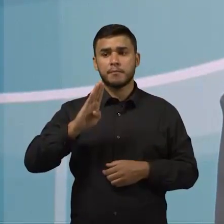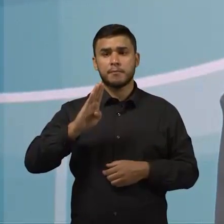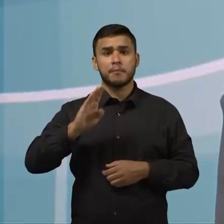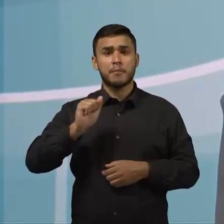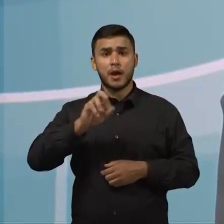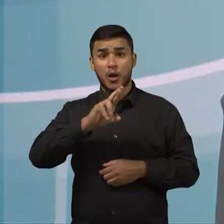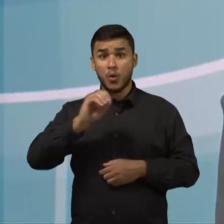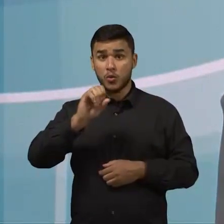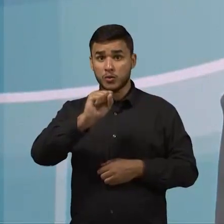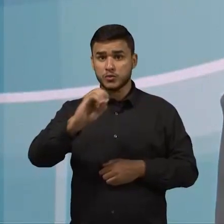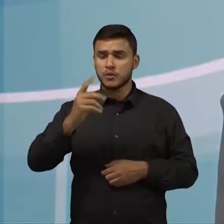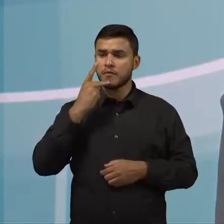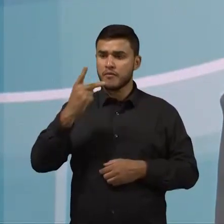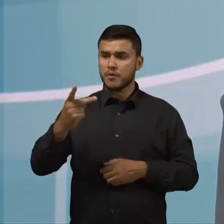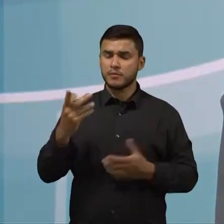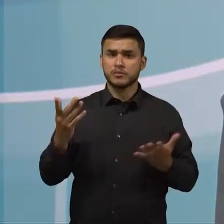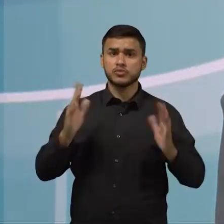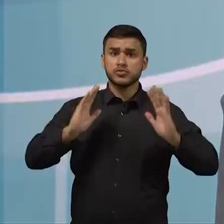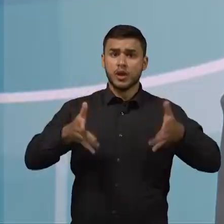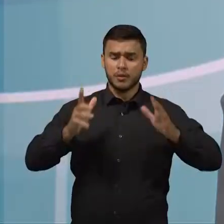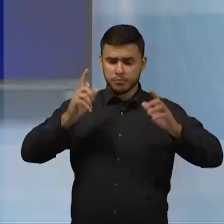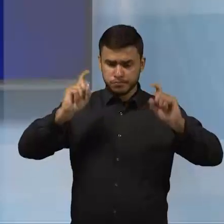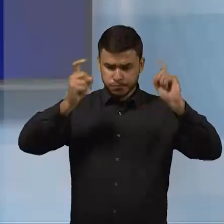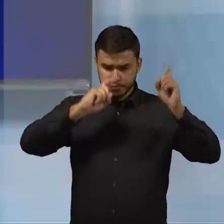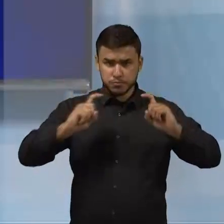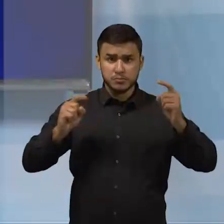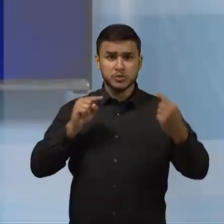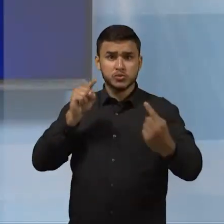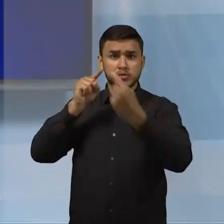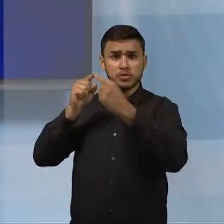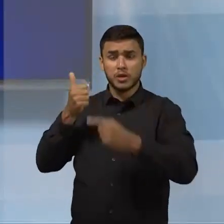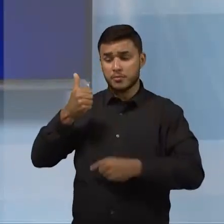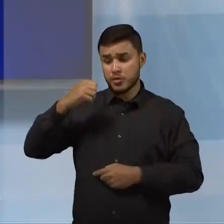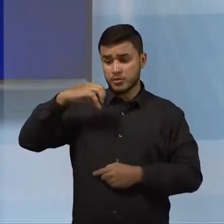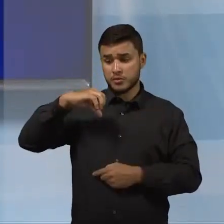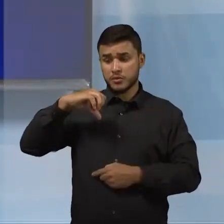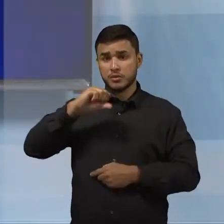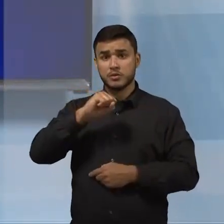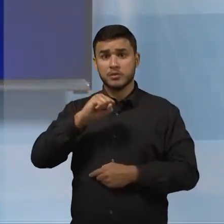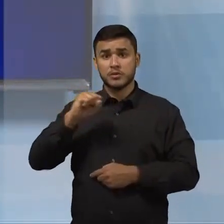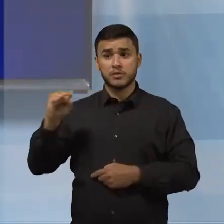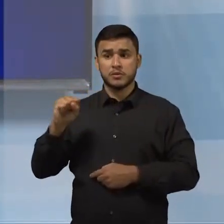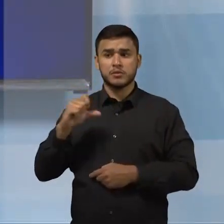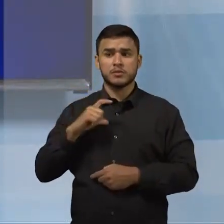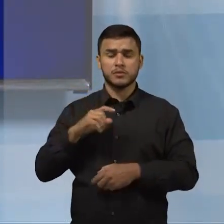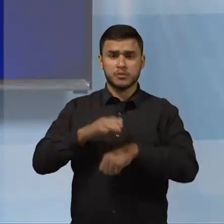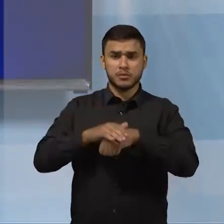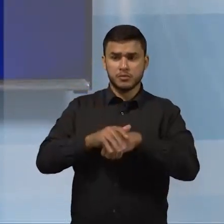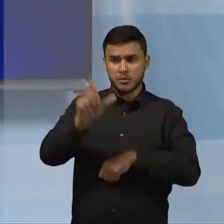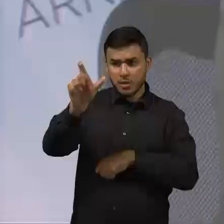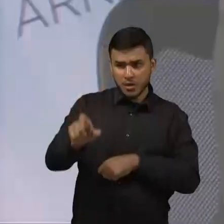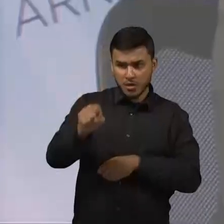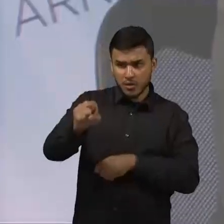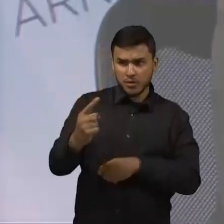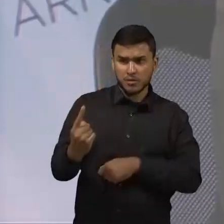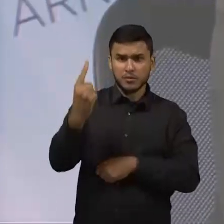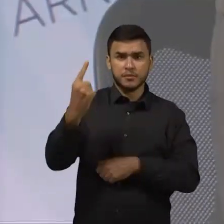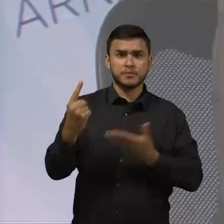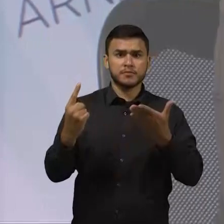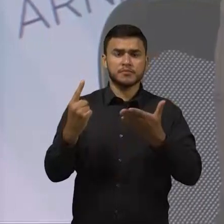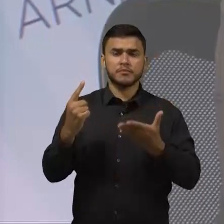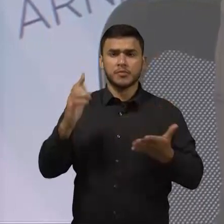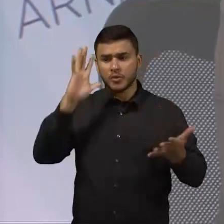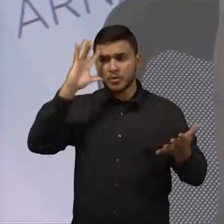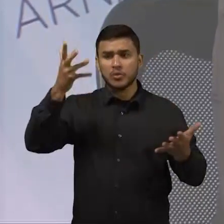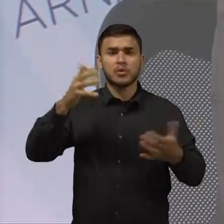Se isso favorece a impunidade ou não? Essa questão foi discutida em 87 e 88. Não é o senhor que tem autoridade, com seu